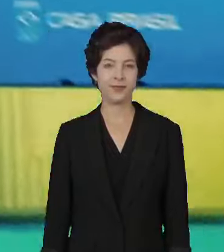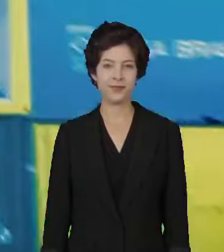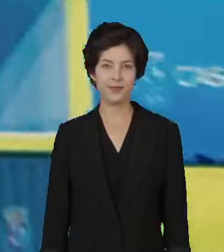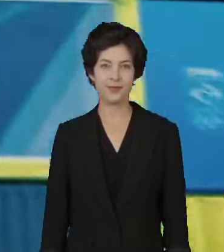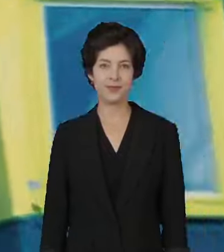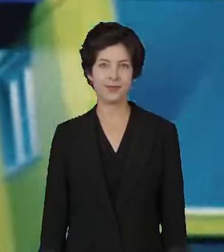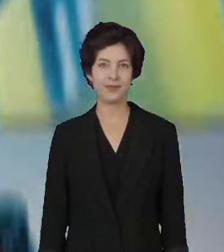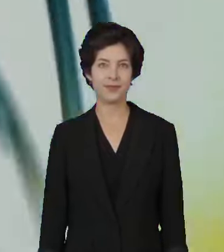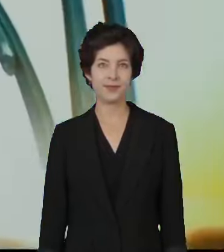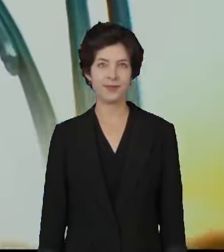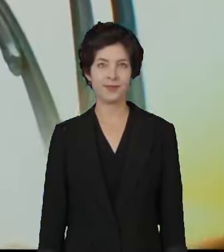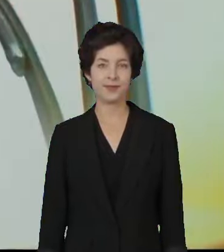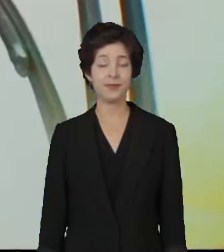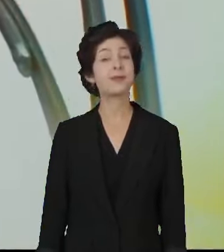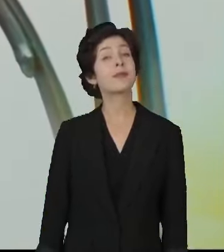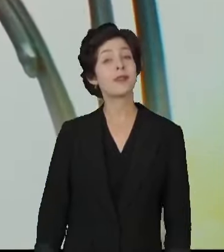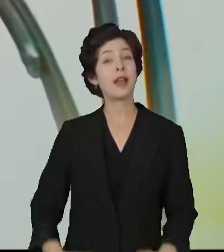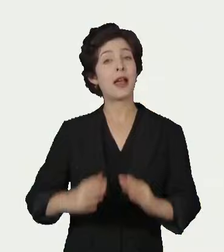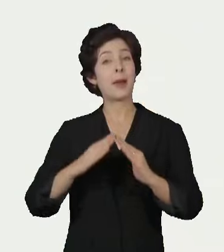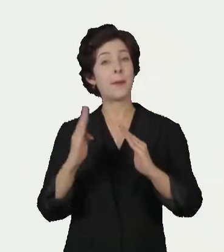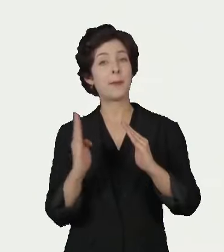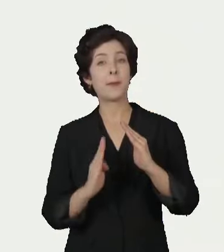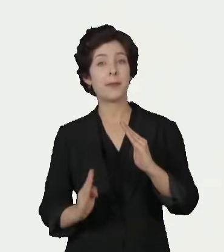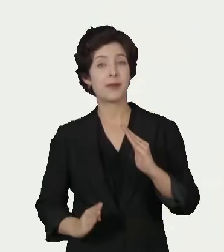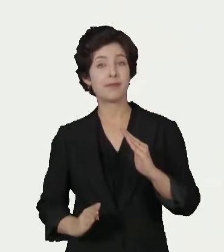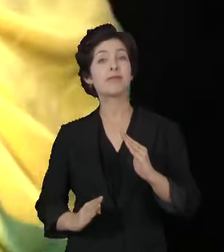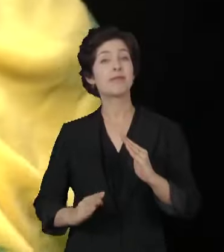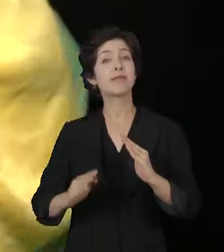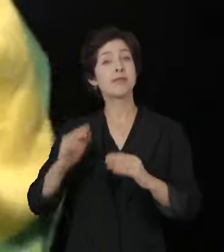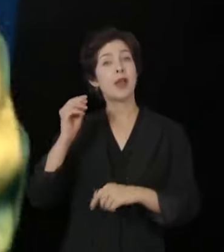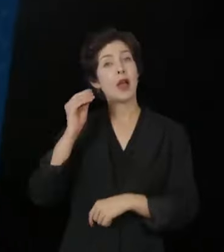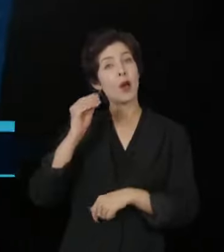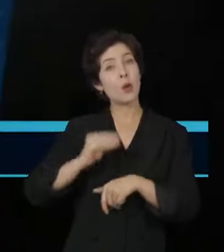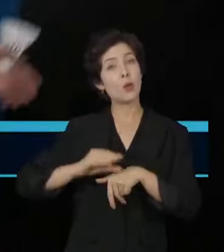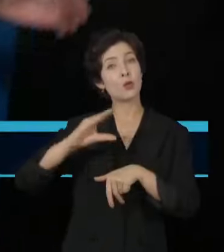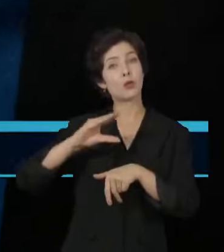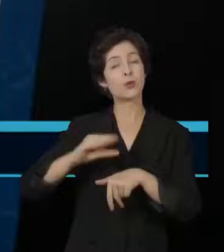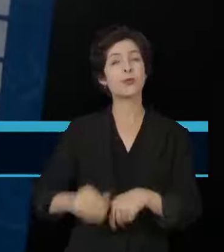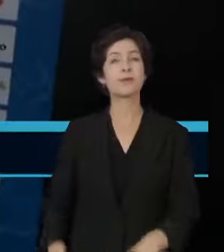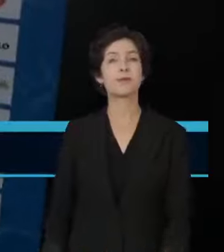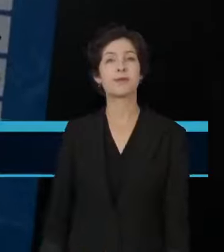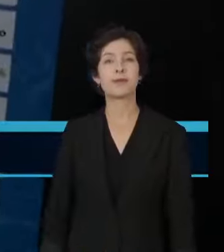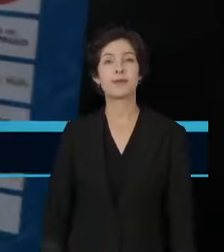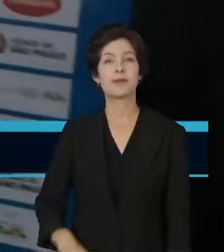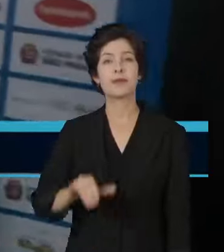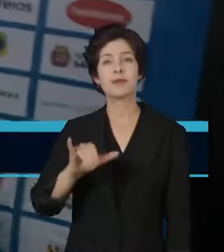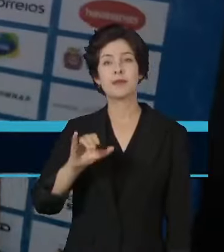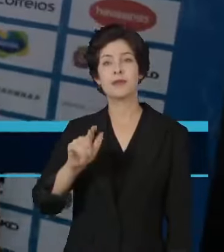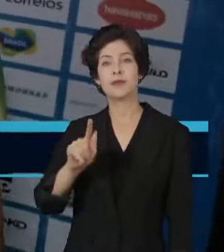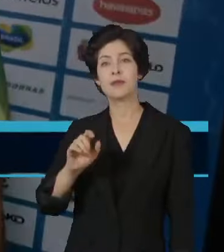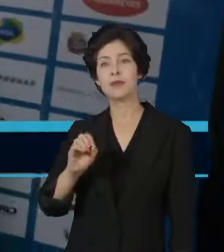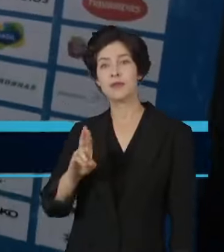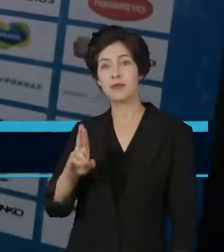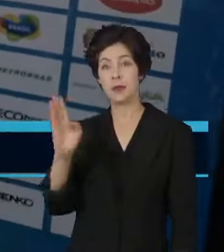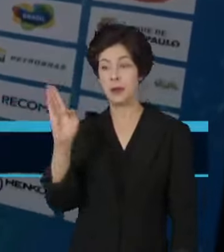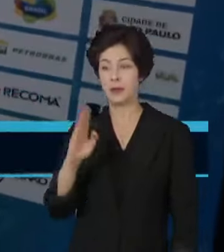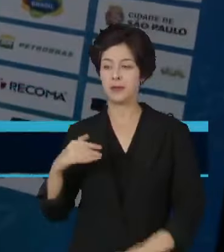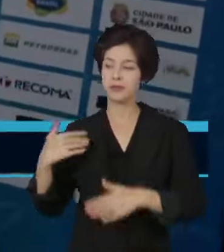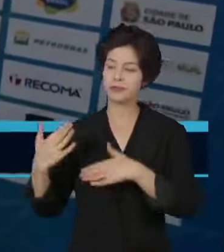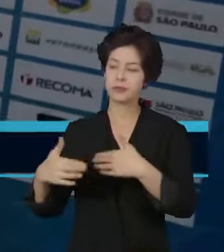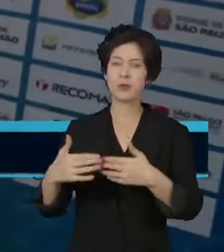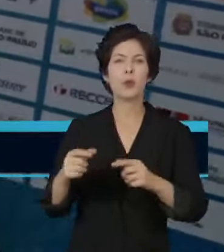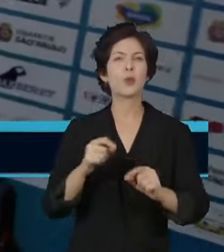Casa Brasil, aqui tem cultura. O carioca Igor Coelho entrou para a história do esporte brasileiro